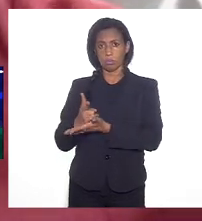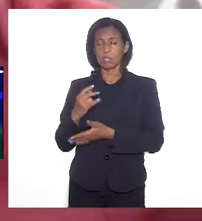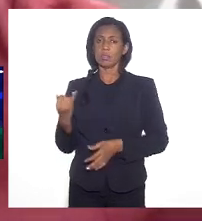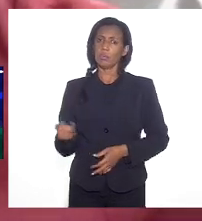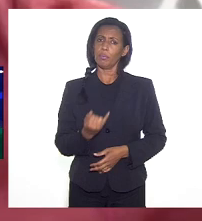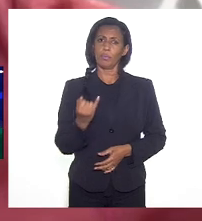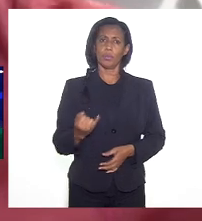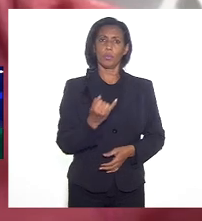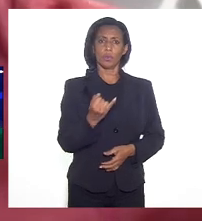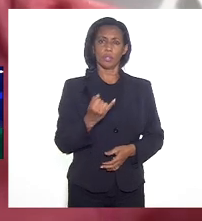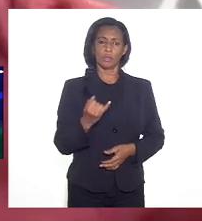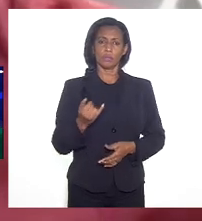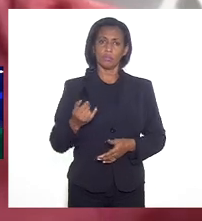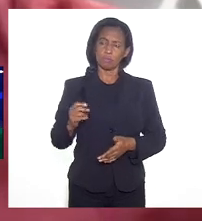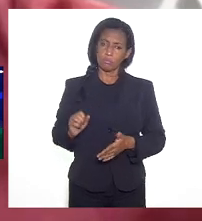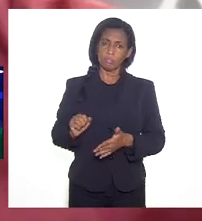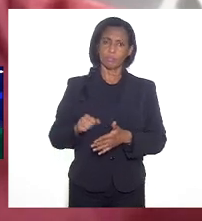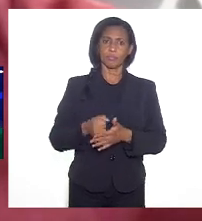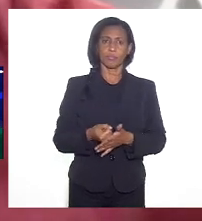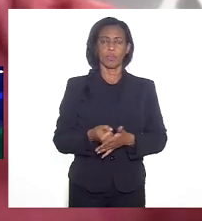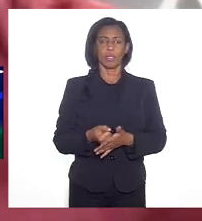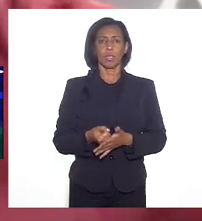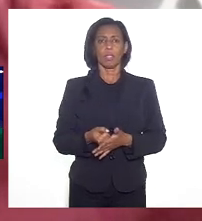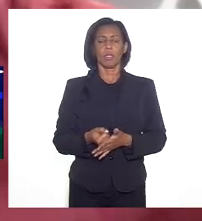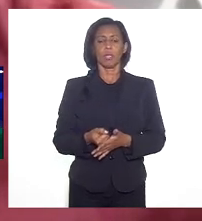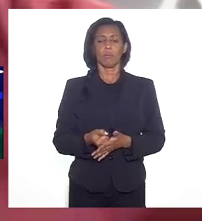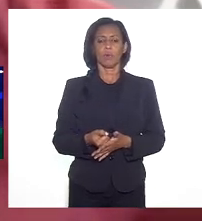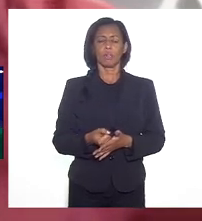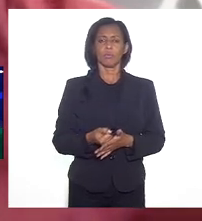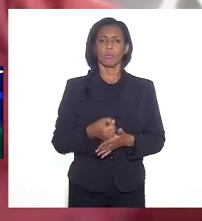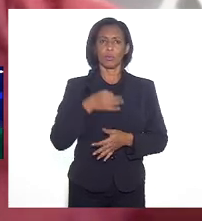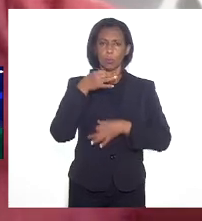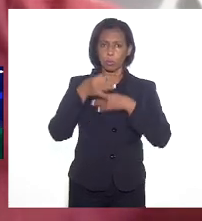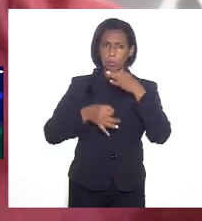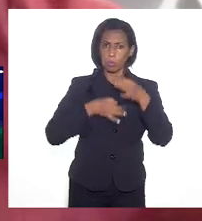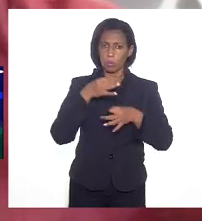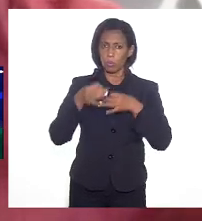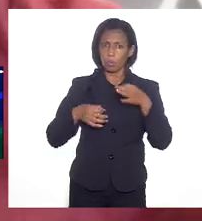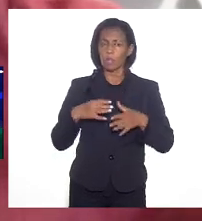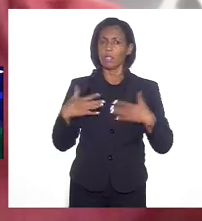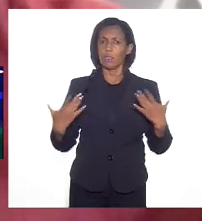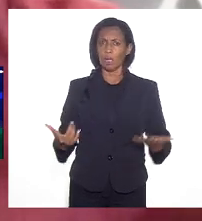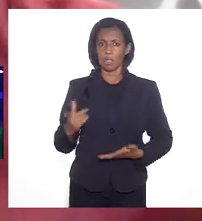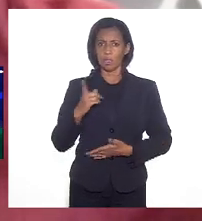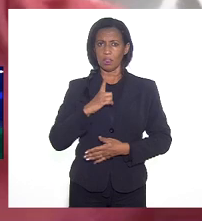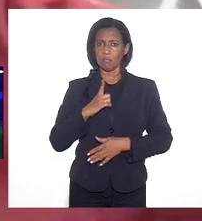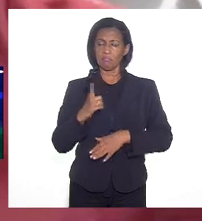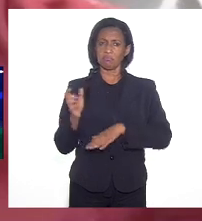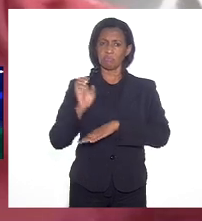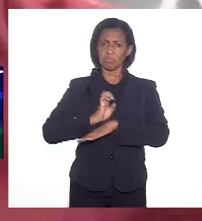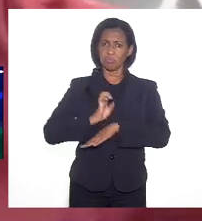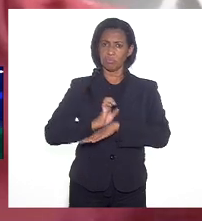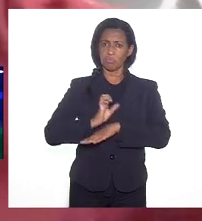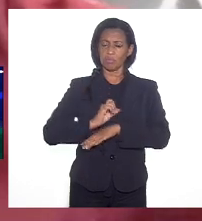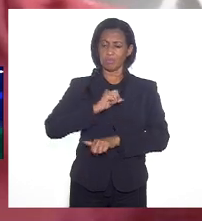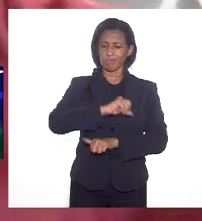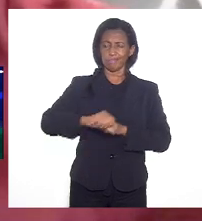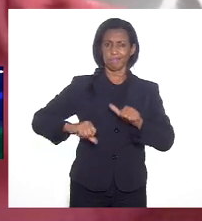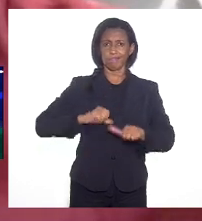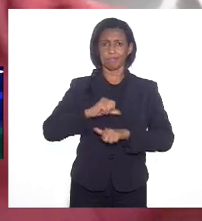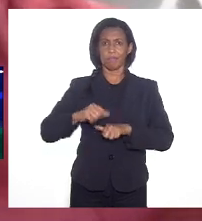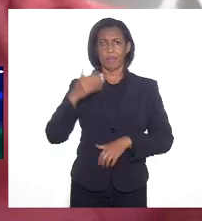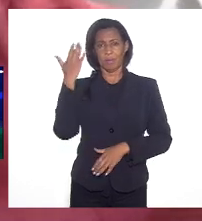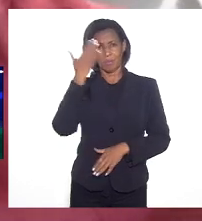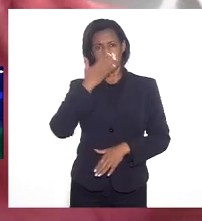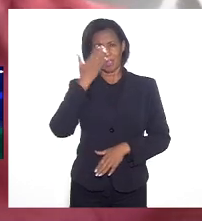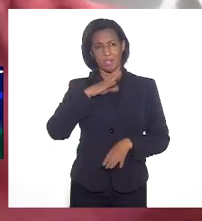importantes para o enfrentamento das questões que ainda tornam esse estado o estado com maior presença